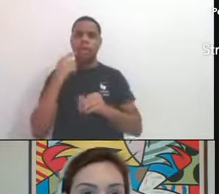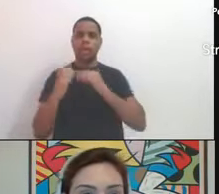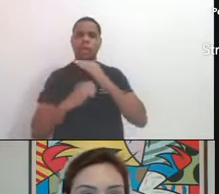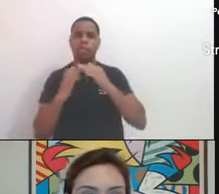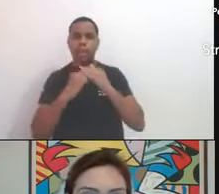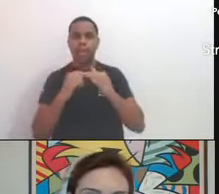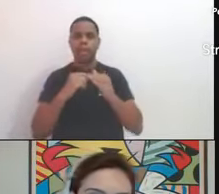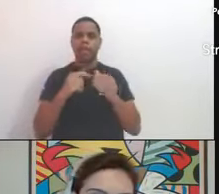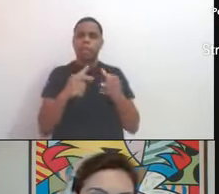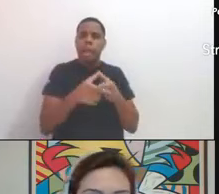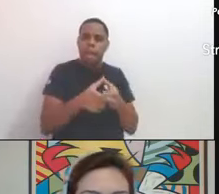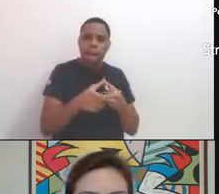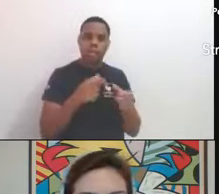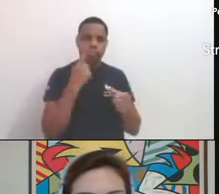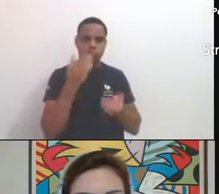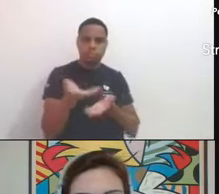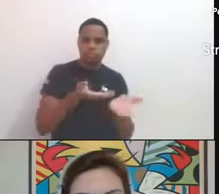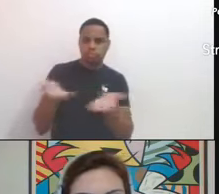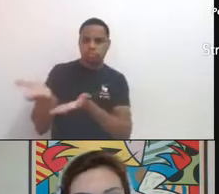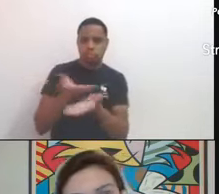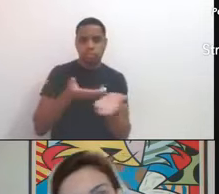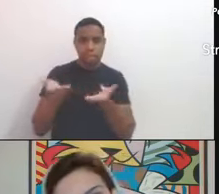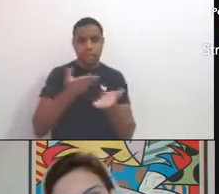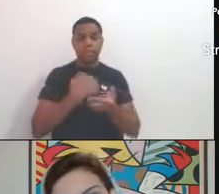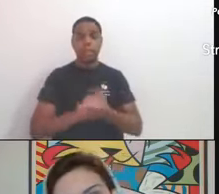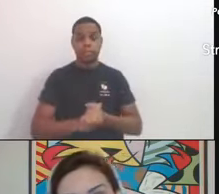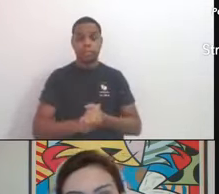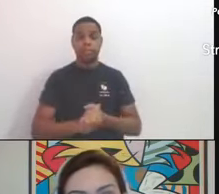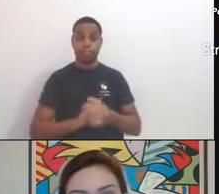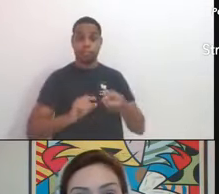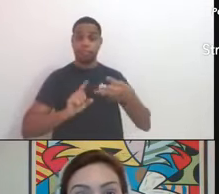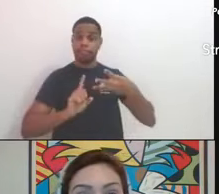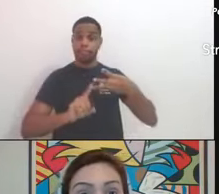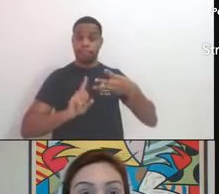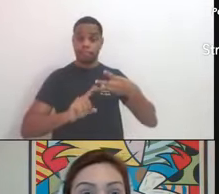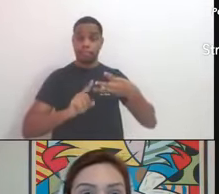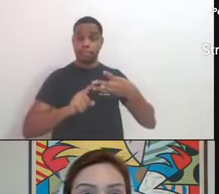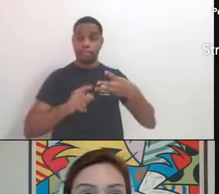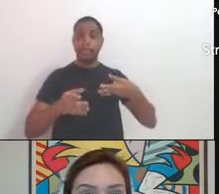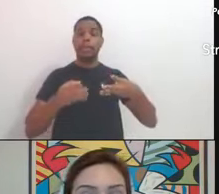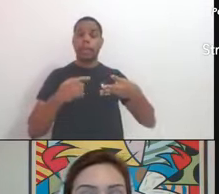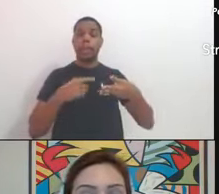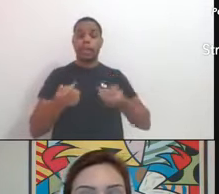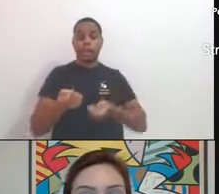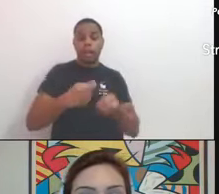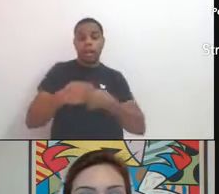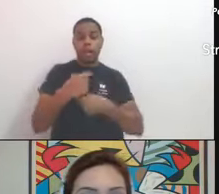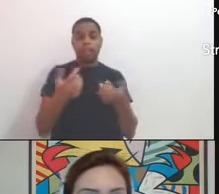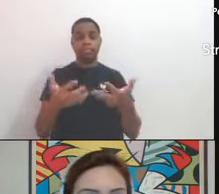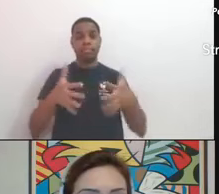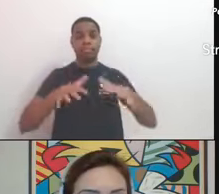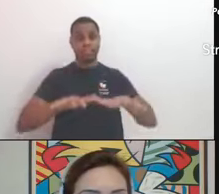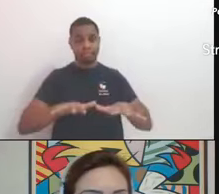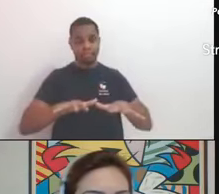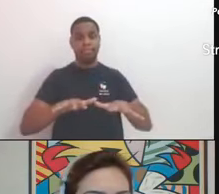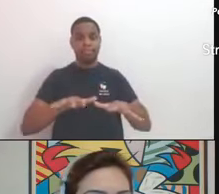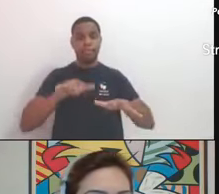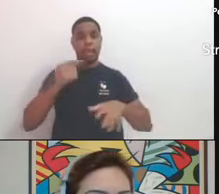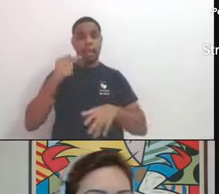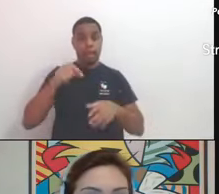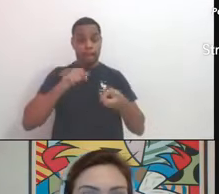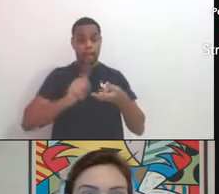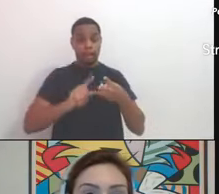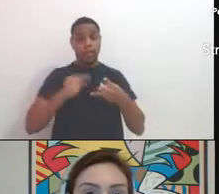microempreendedores nessa temática, e a terceira área era de negócios inclusivos, né? Que é uma área que pensa hoje